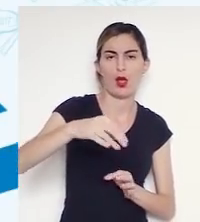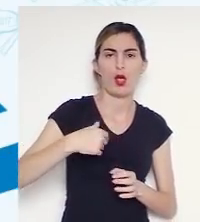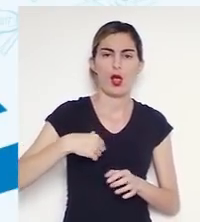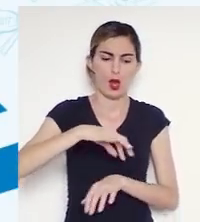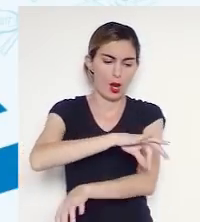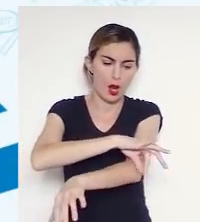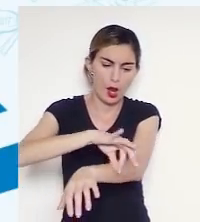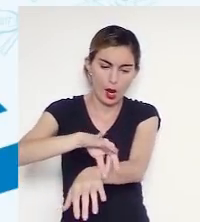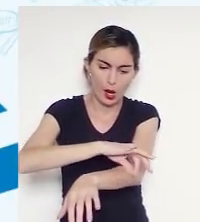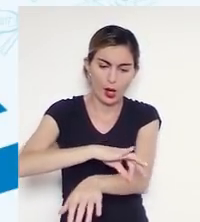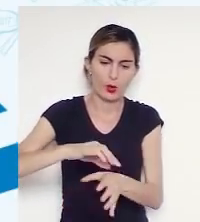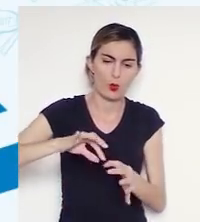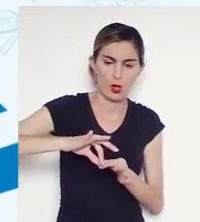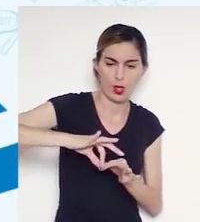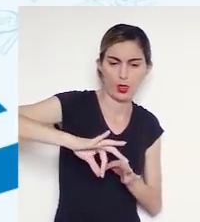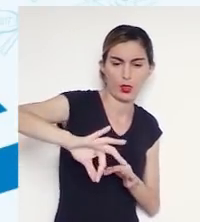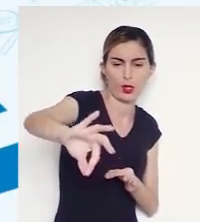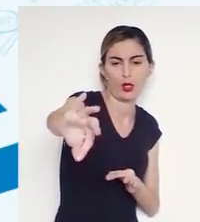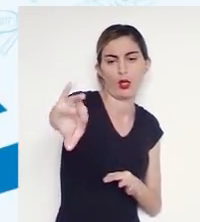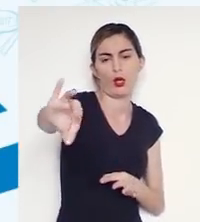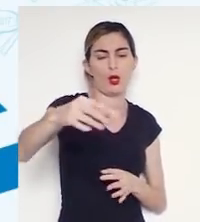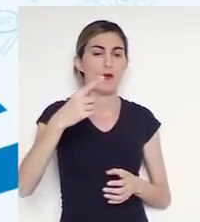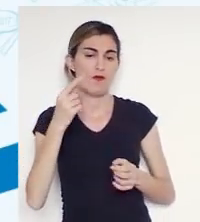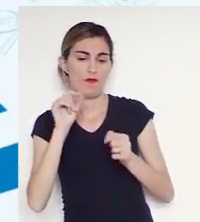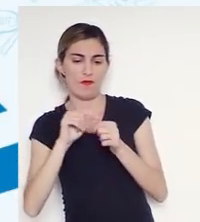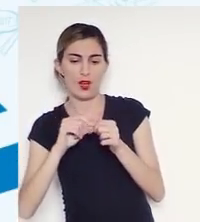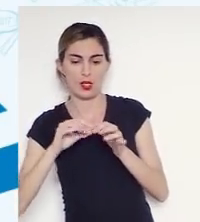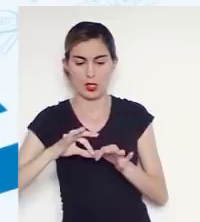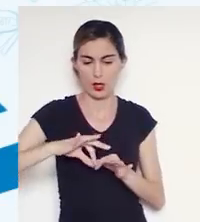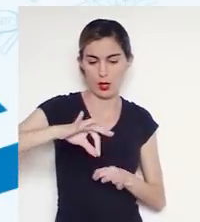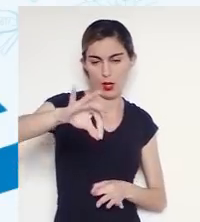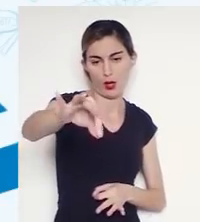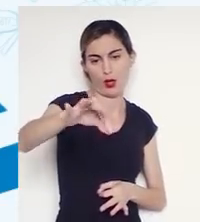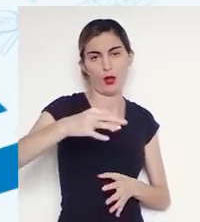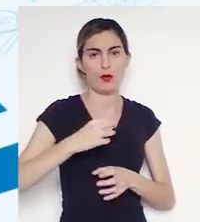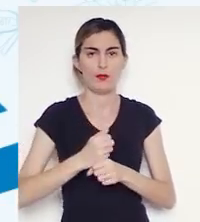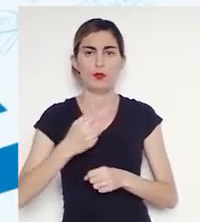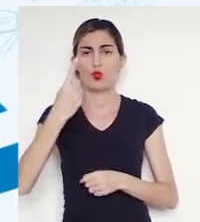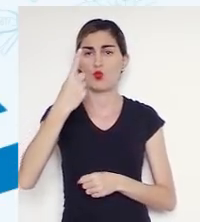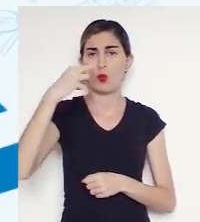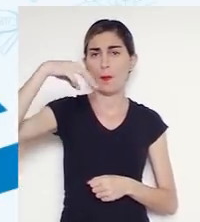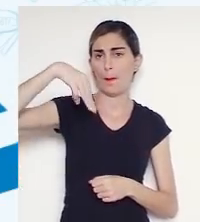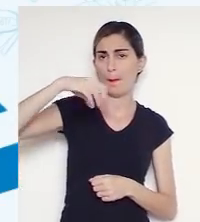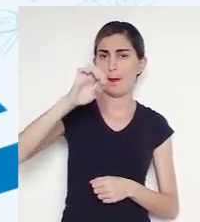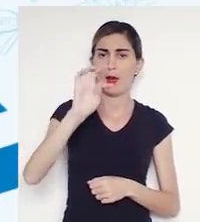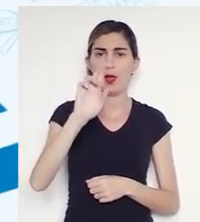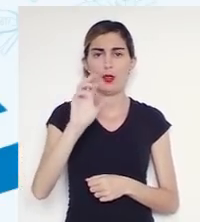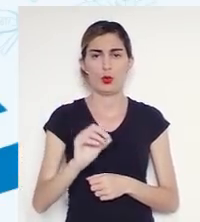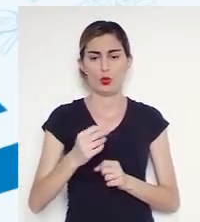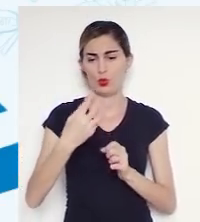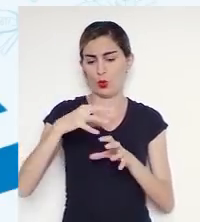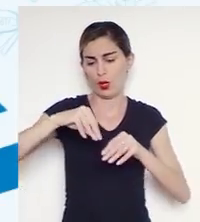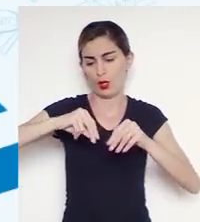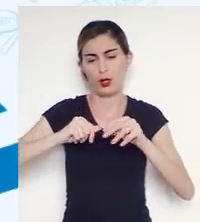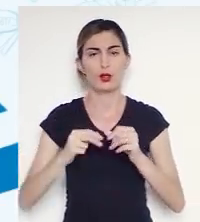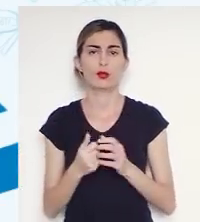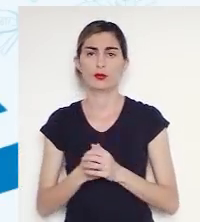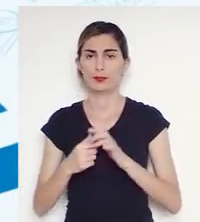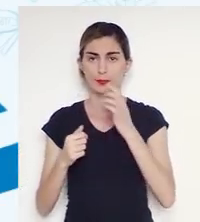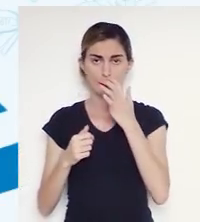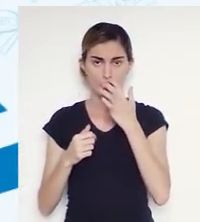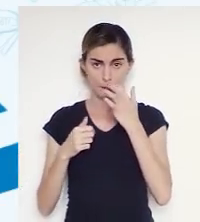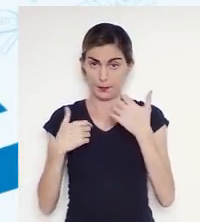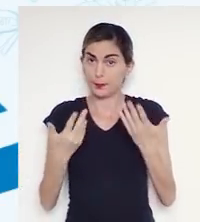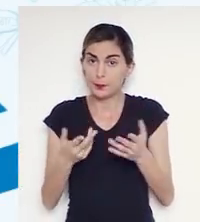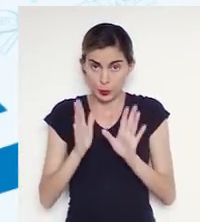com uma régua, com uma trena, pudesse então fazer a medição de 1 metro de areia.